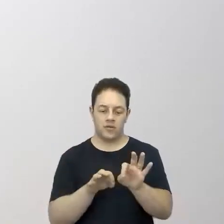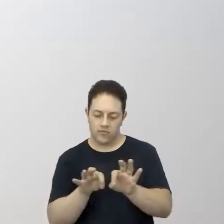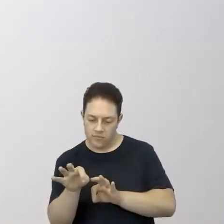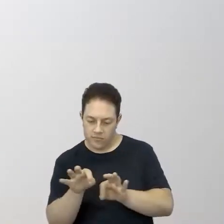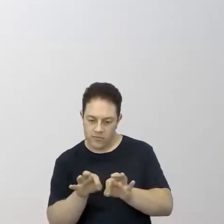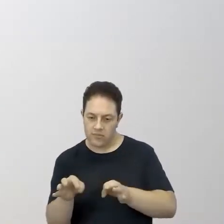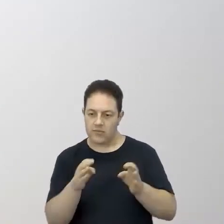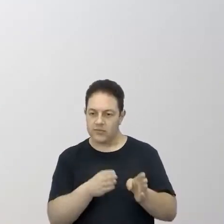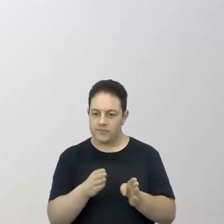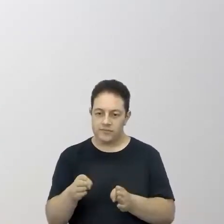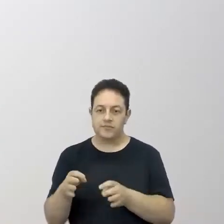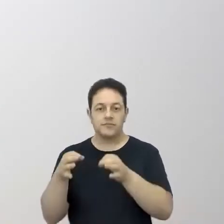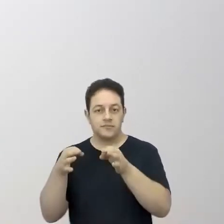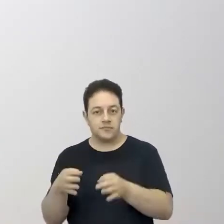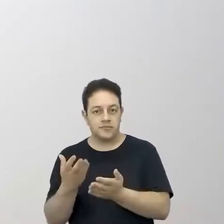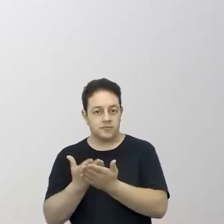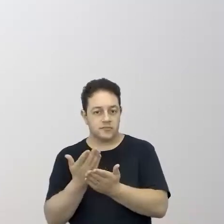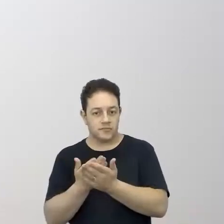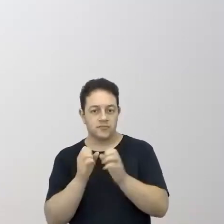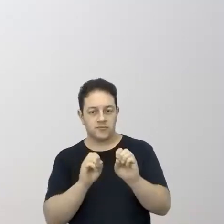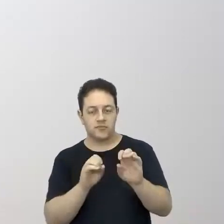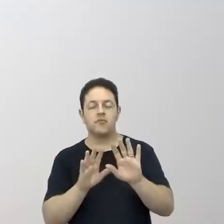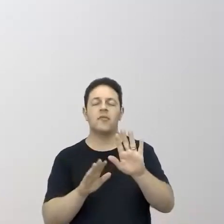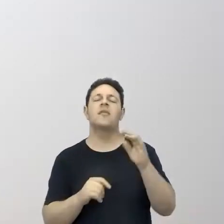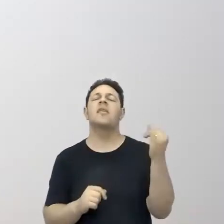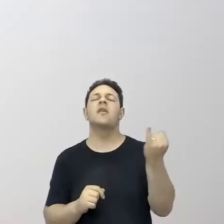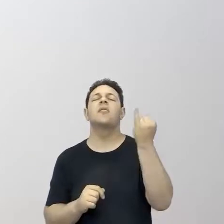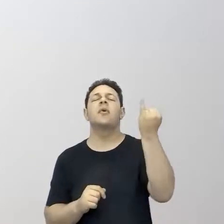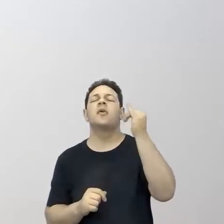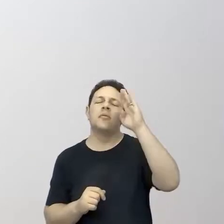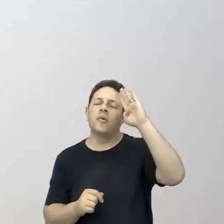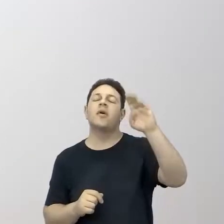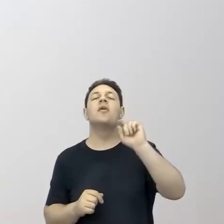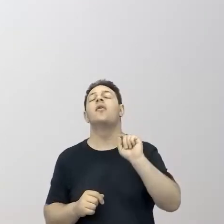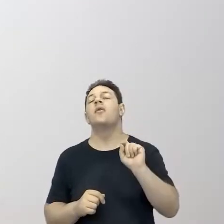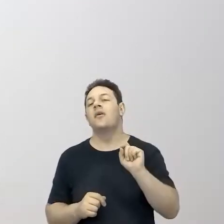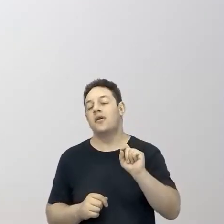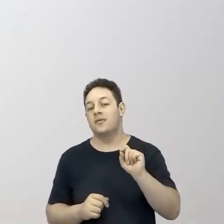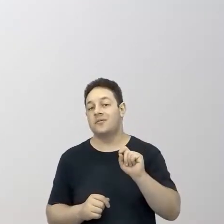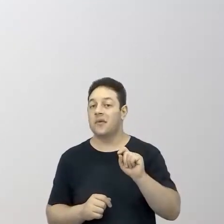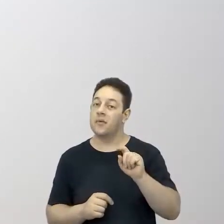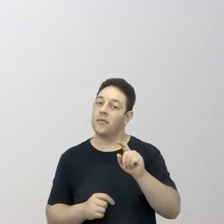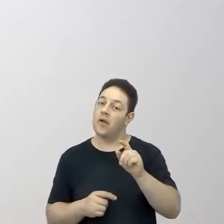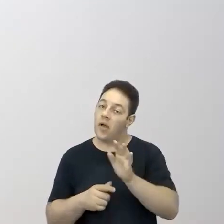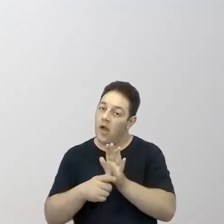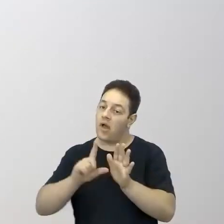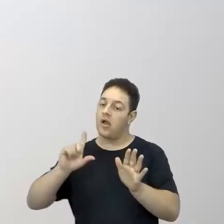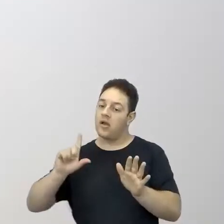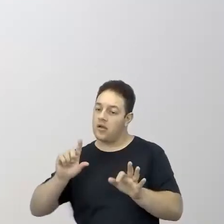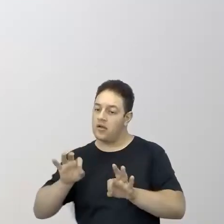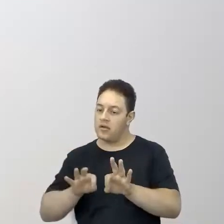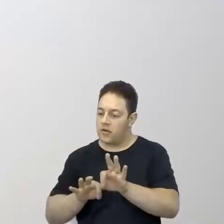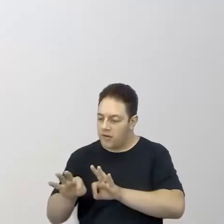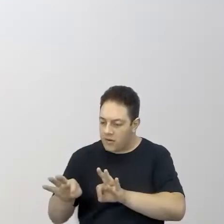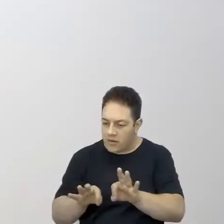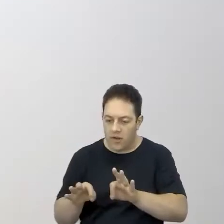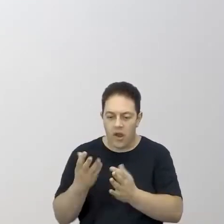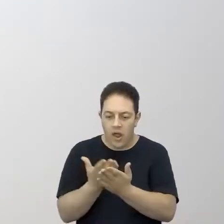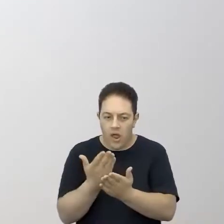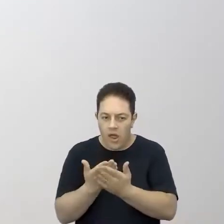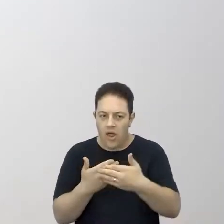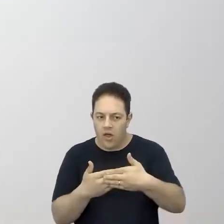as aulas, né? Mas o mais importante é que possa ser planejada essa aula de um tal modo